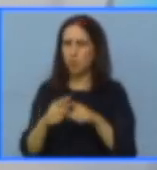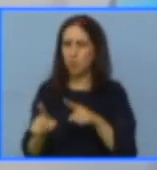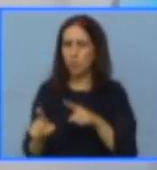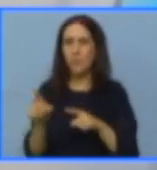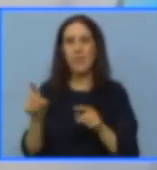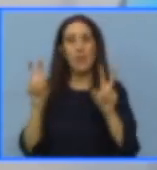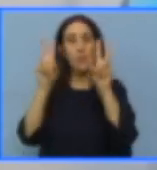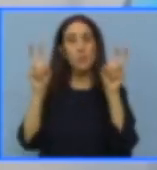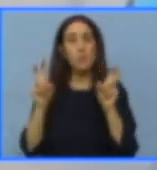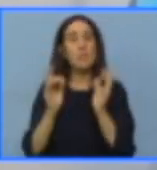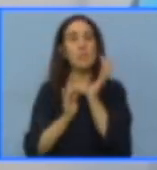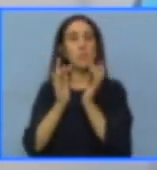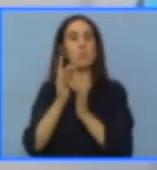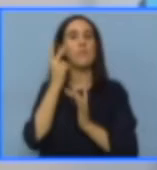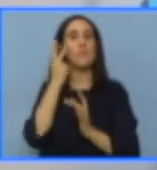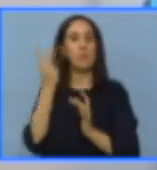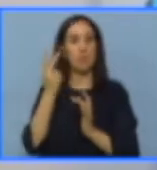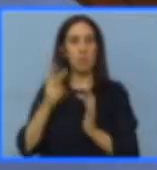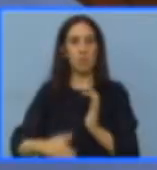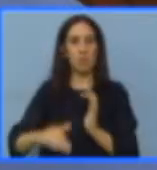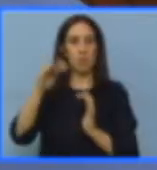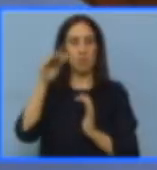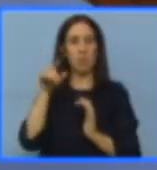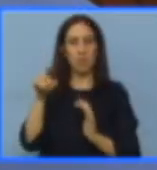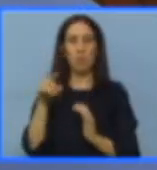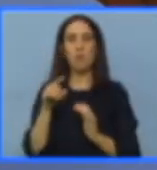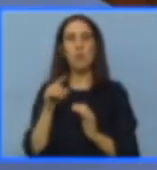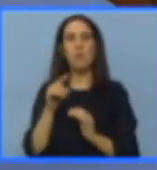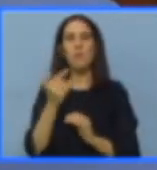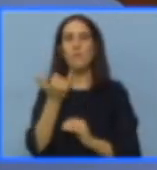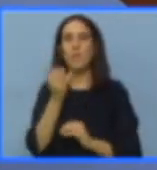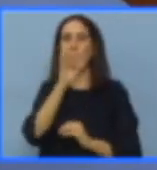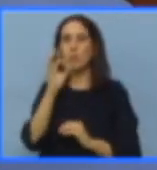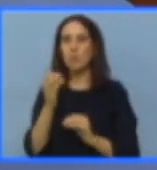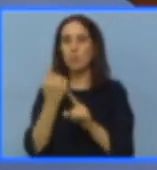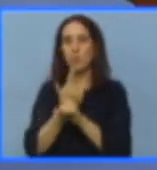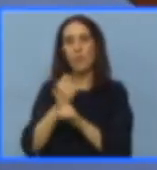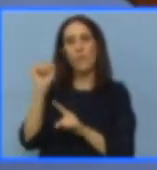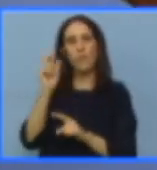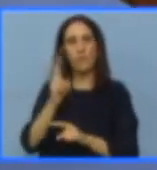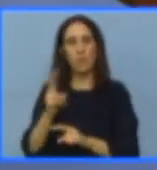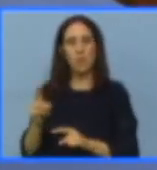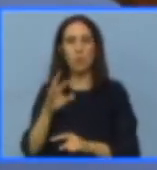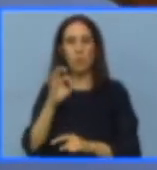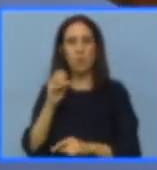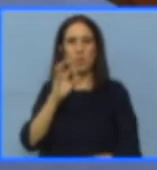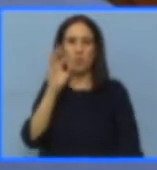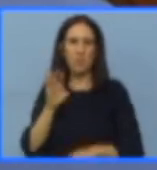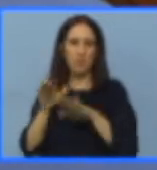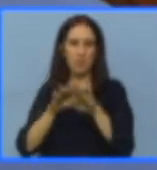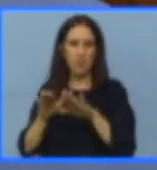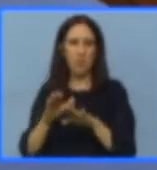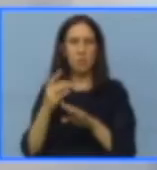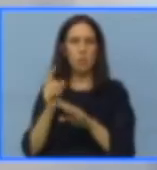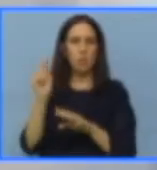sobre a vida de Cristo e englobava 20% de peças dos museus do Vaticano e 80% de peças de outras instituições italianas de